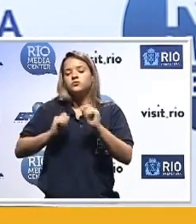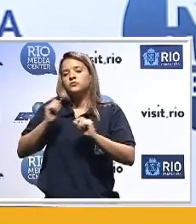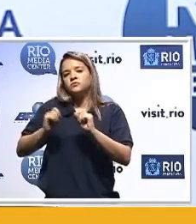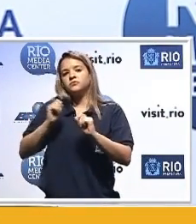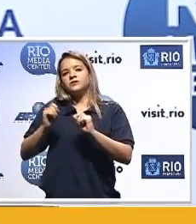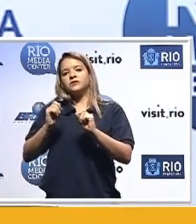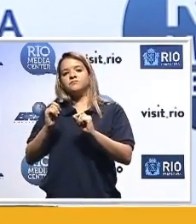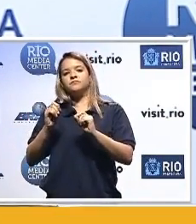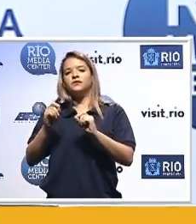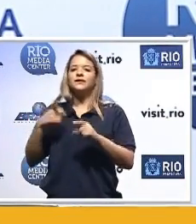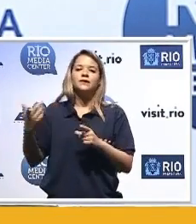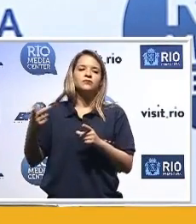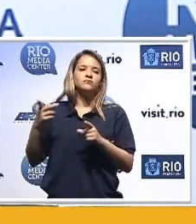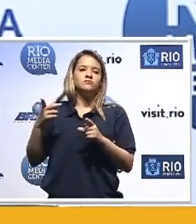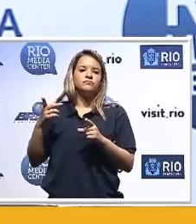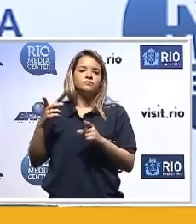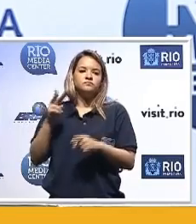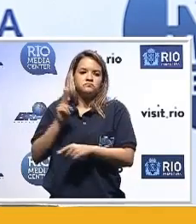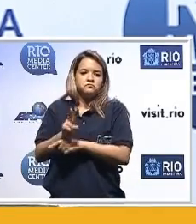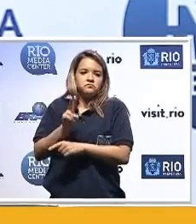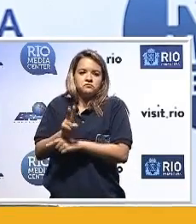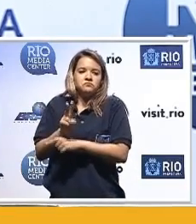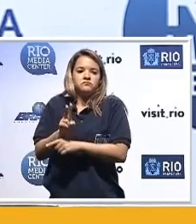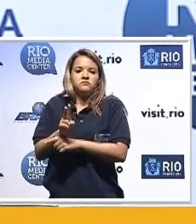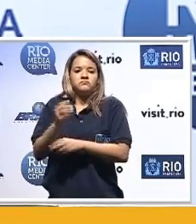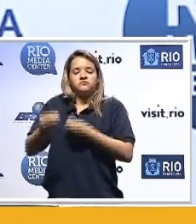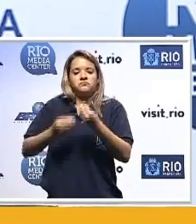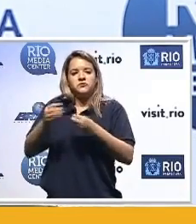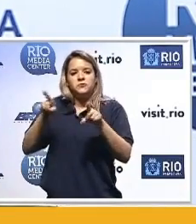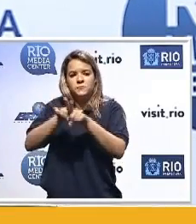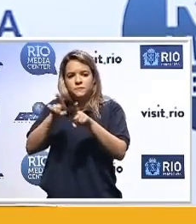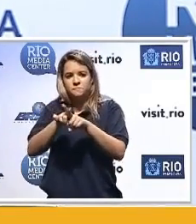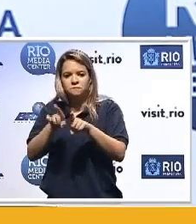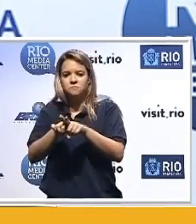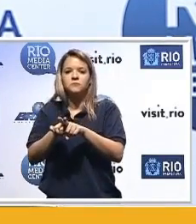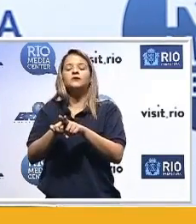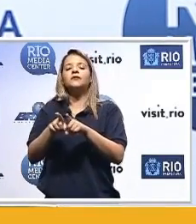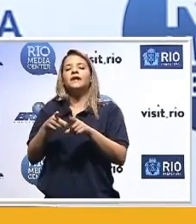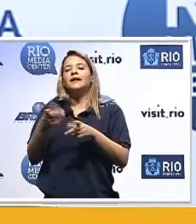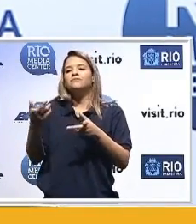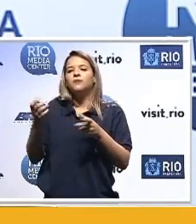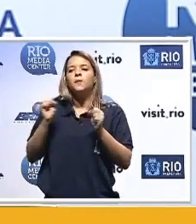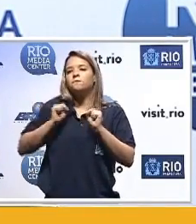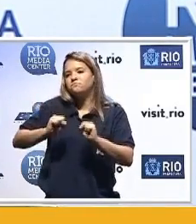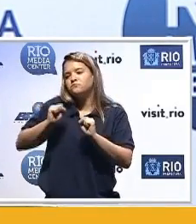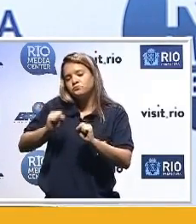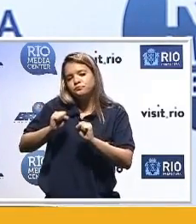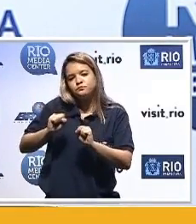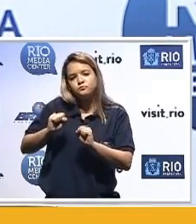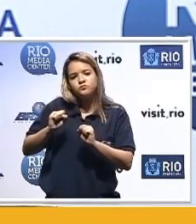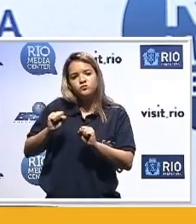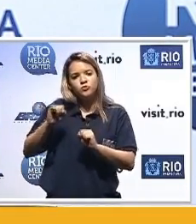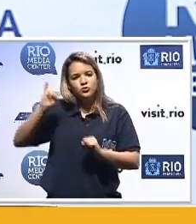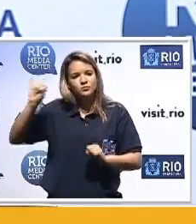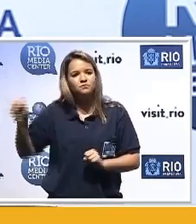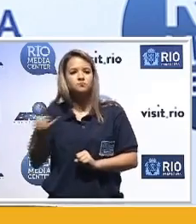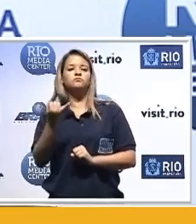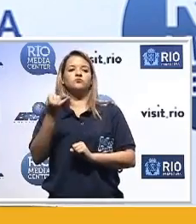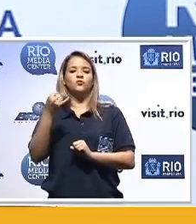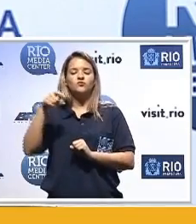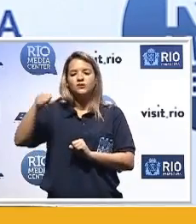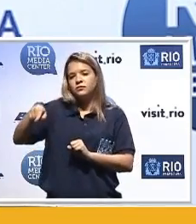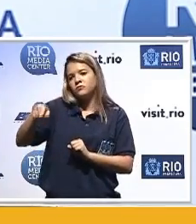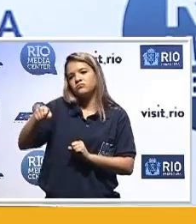mesmo tempo que as pessoas possam usufruir das coisas que você está preservando. Eu